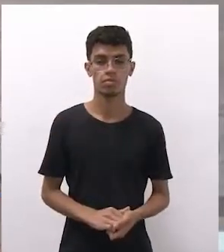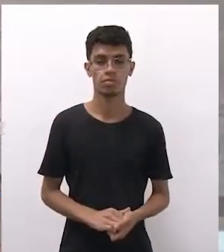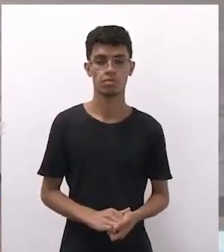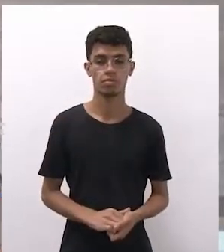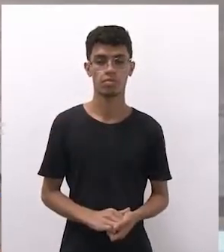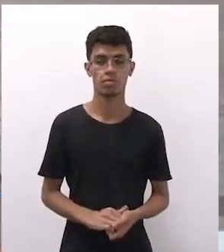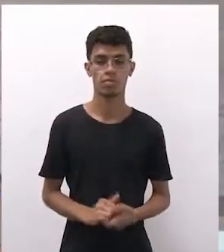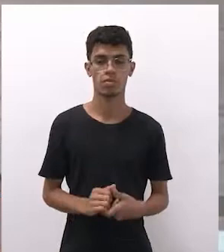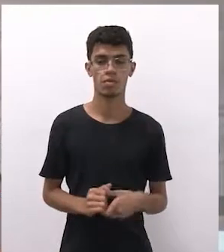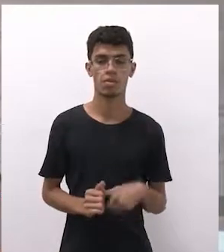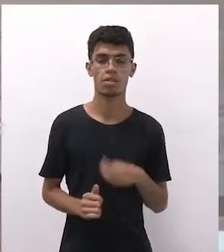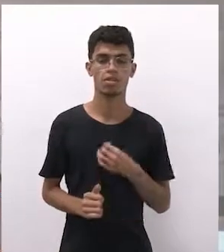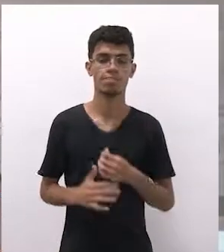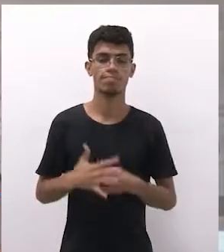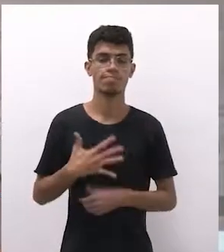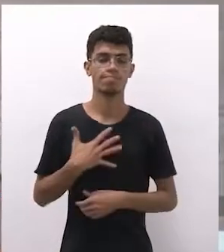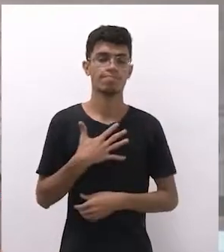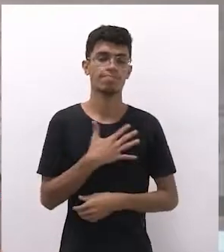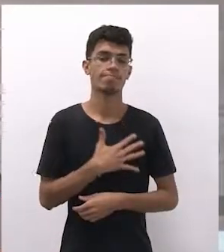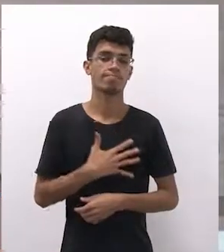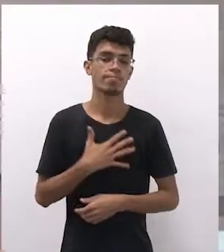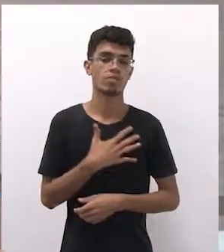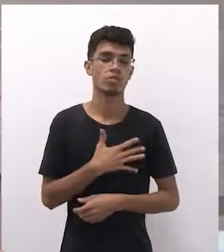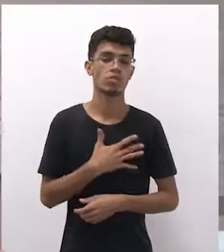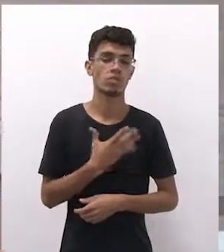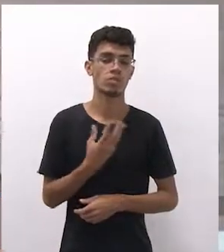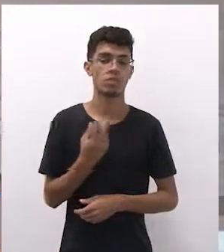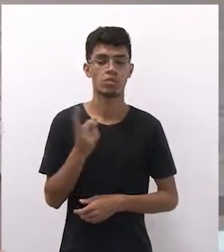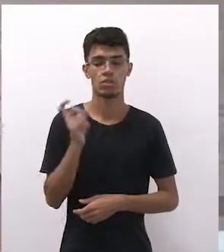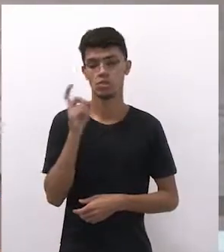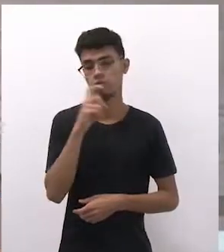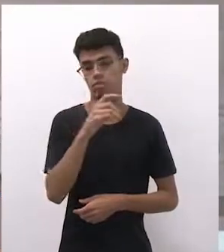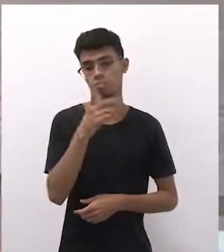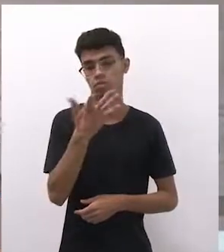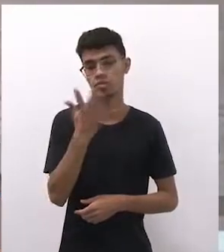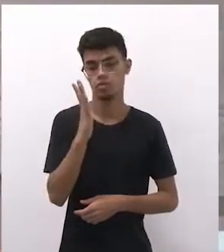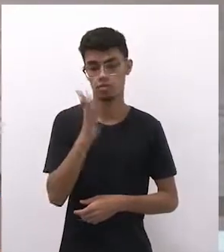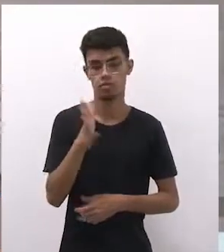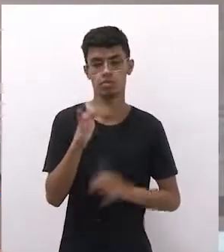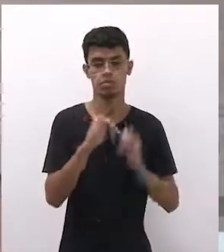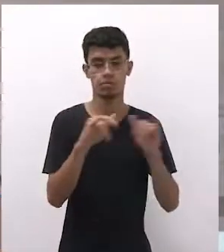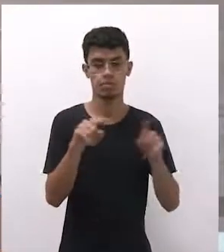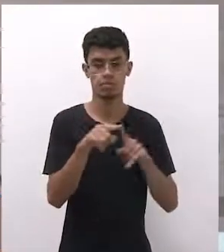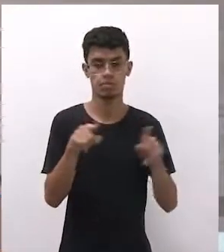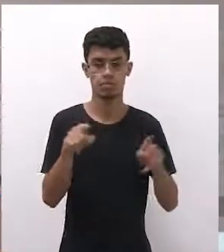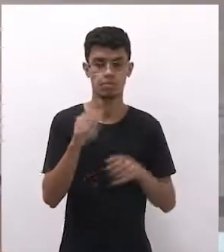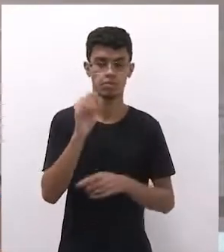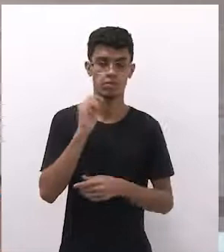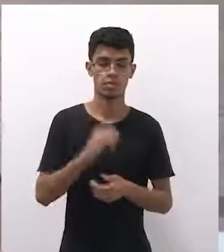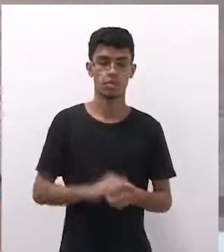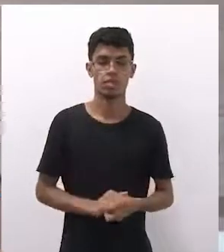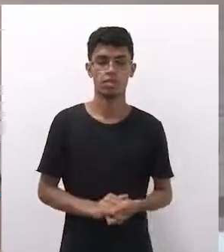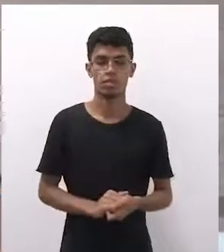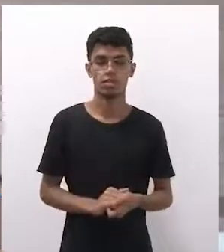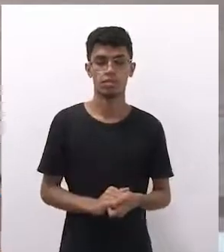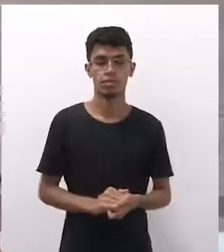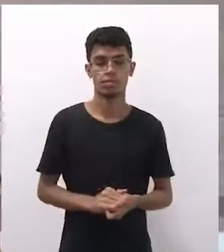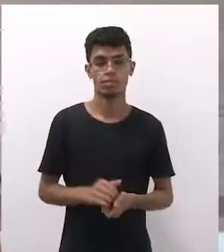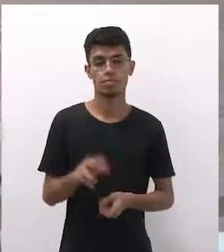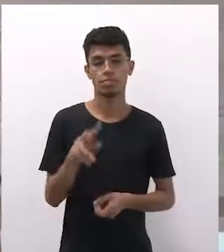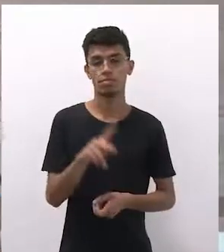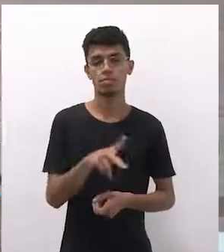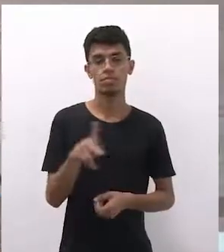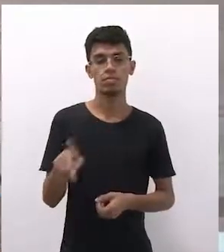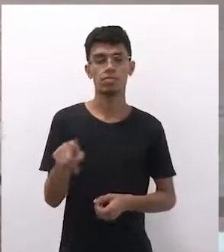Mas saibam que, para mim, eu sempre acho que é um pouco cruel eu dizer isso para vocês, como professores,